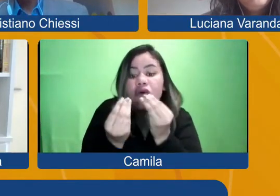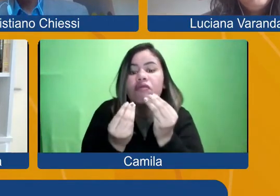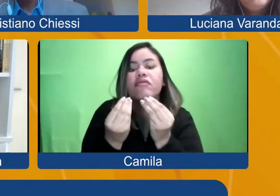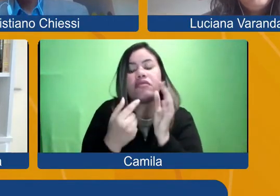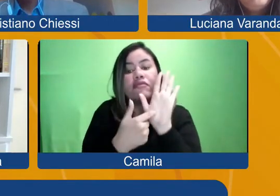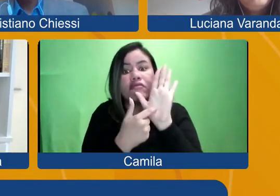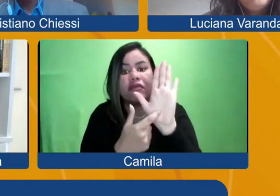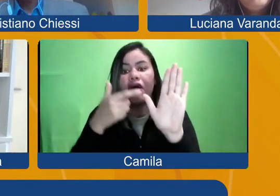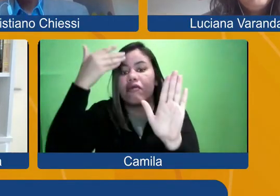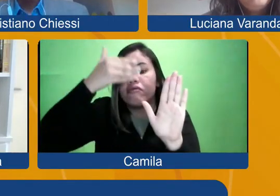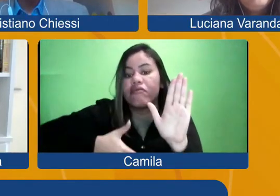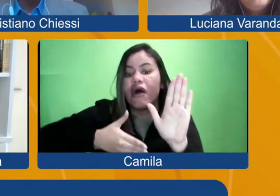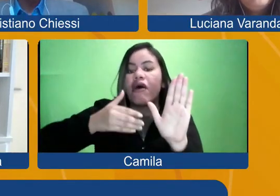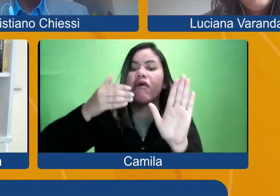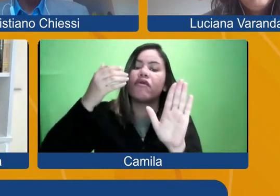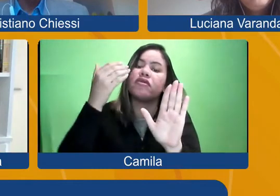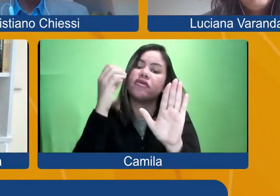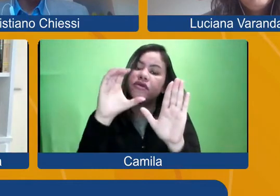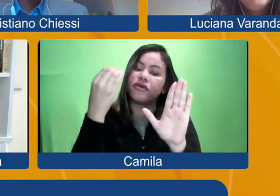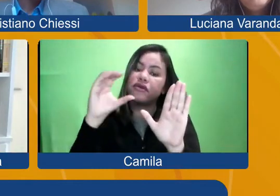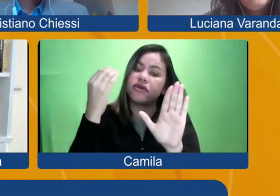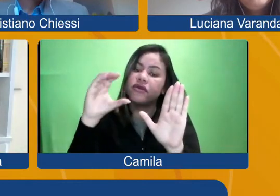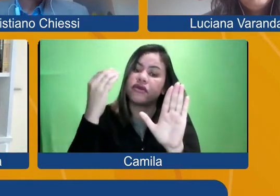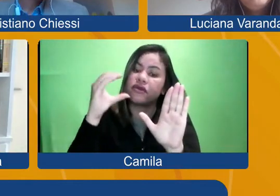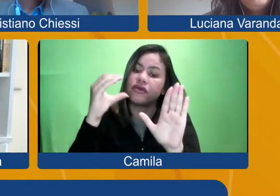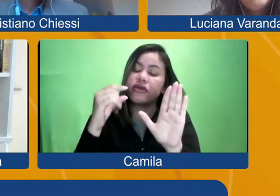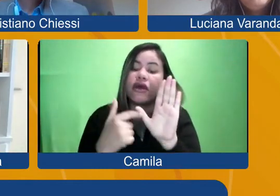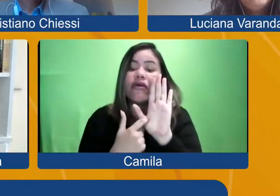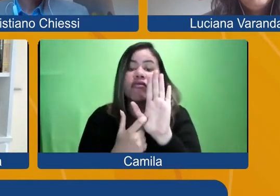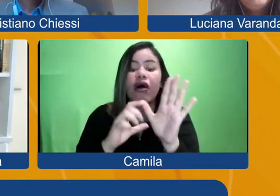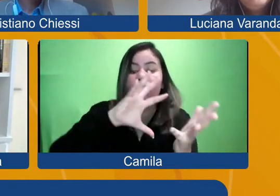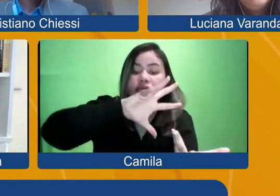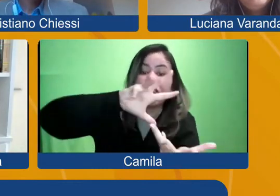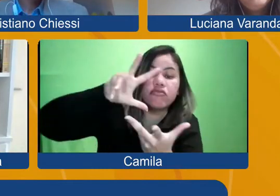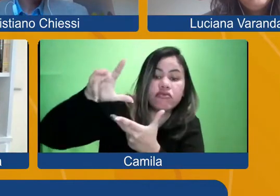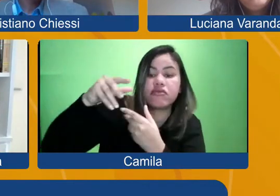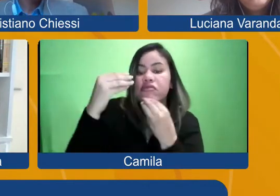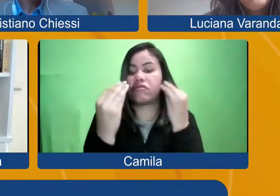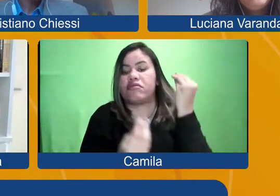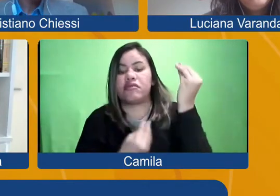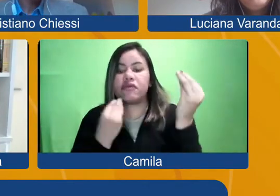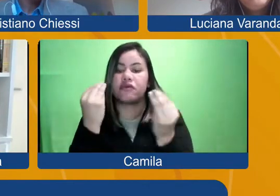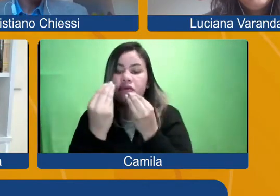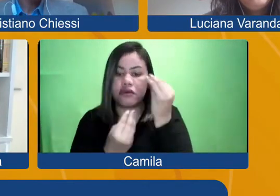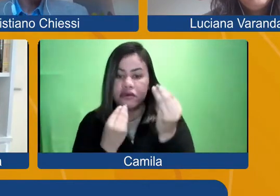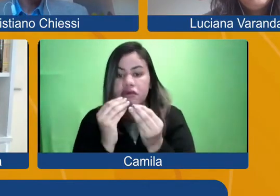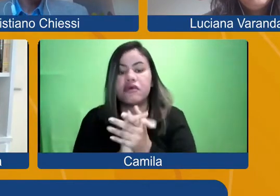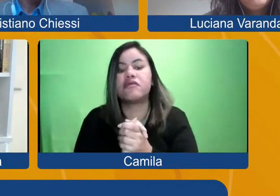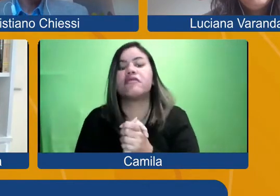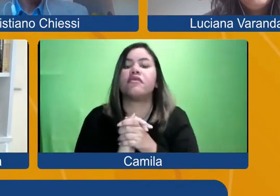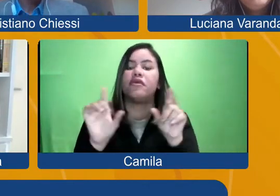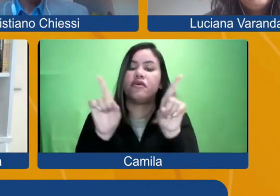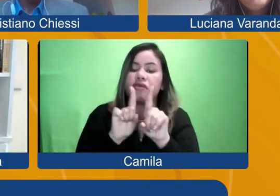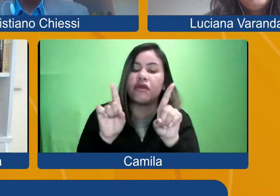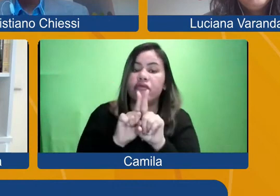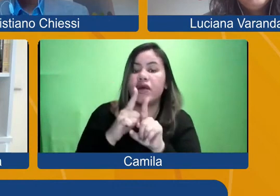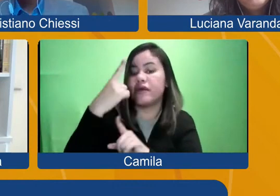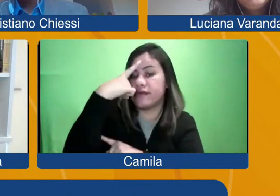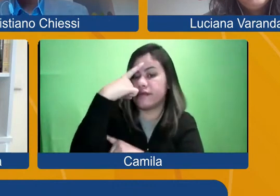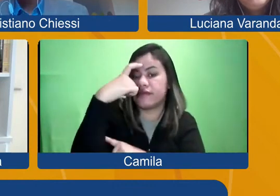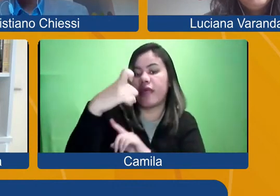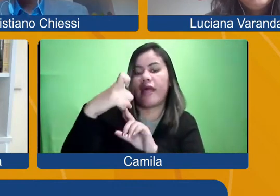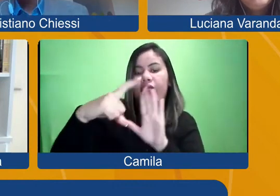o que está acontecendo, né, com o mundo, e também ter em mente que essa postura negacionista, ela é